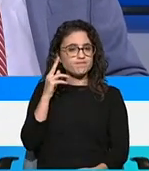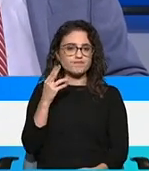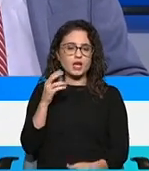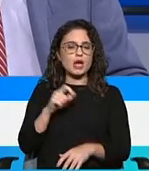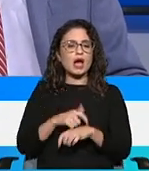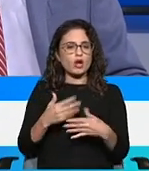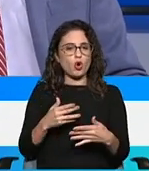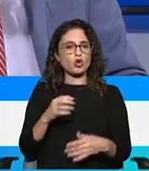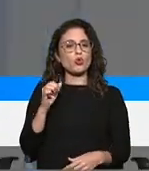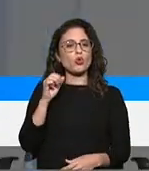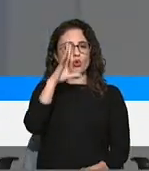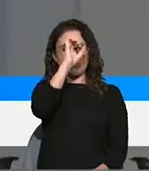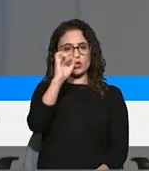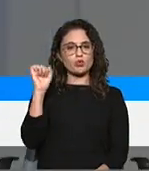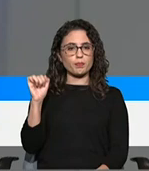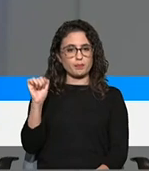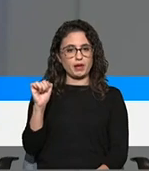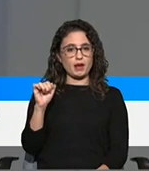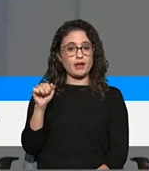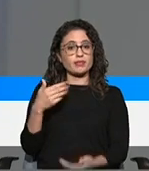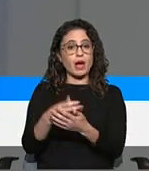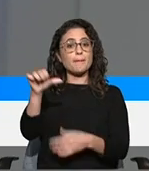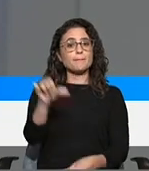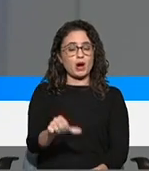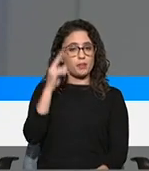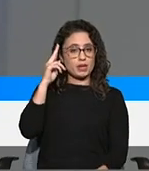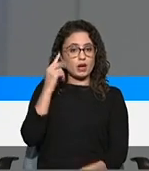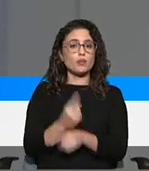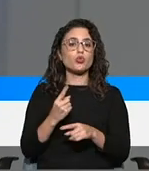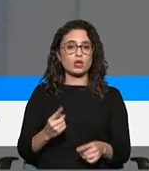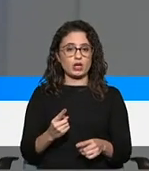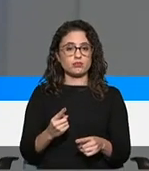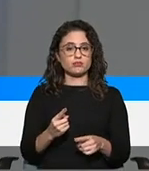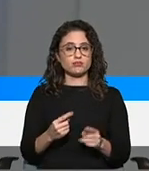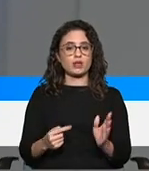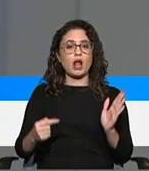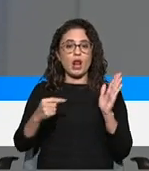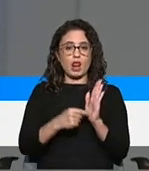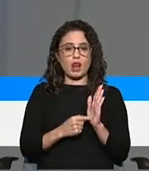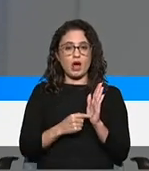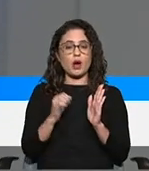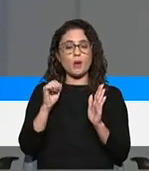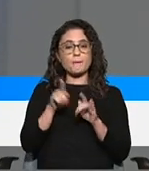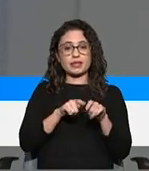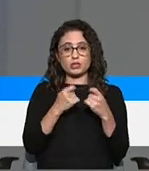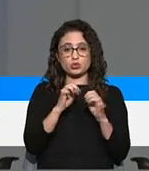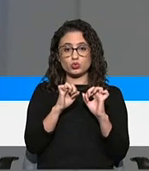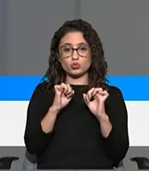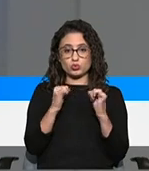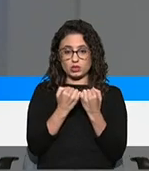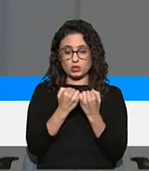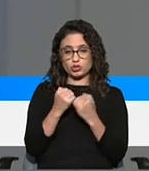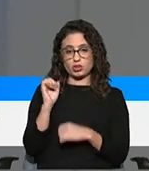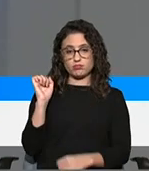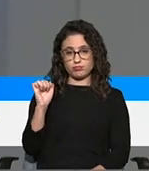socialista em Portugal é má para a madeira porque estava institucionalizado neste partido socialista e vê-se Pelas atitudes